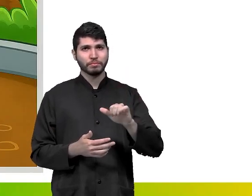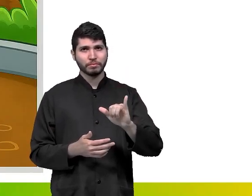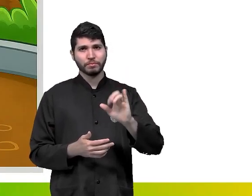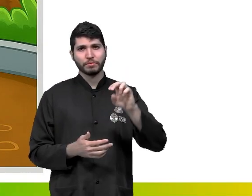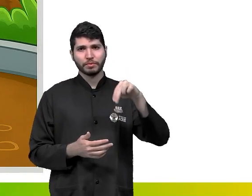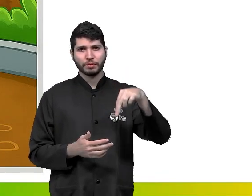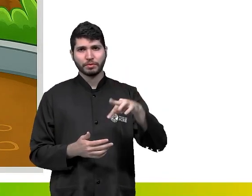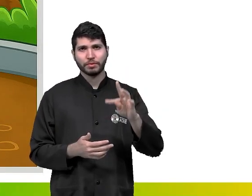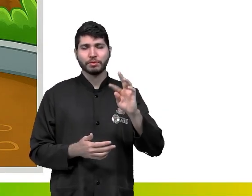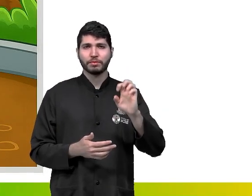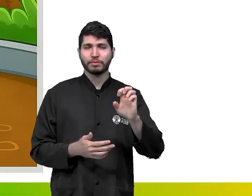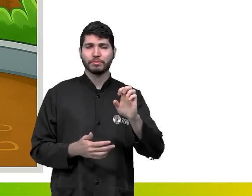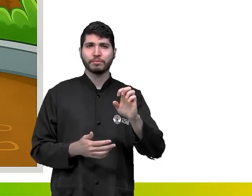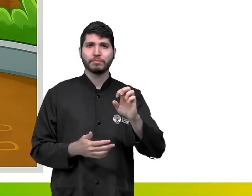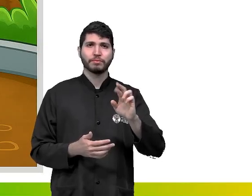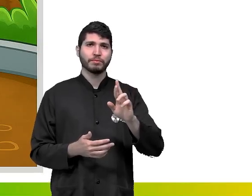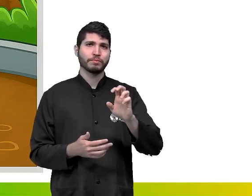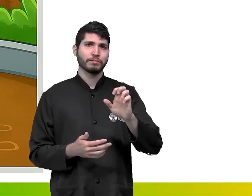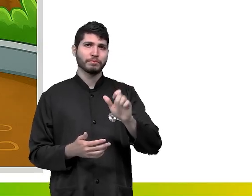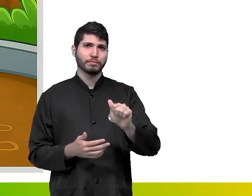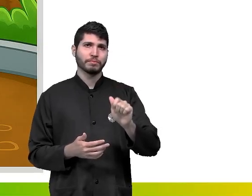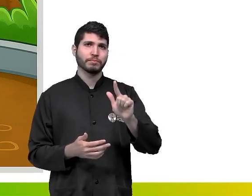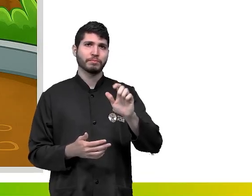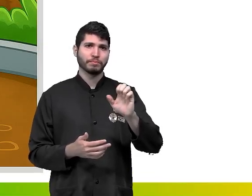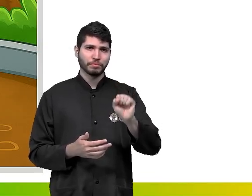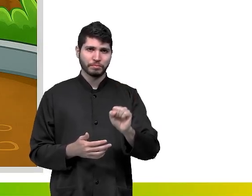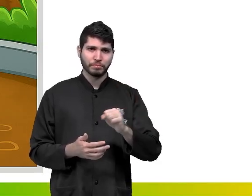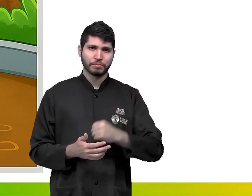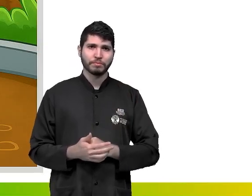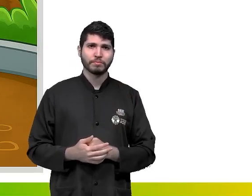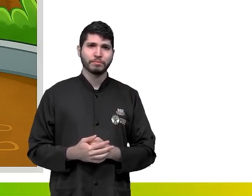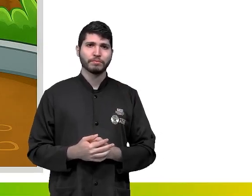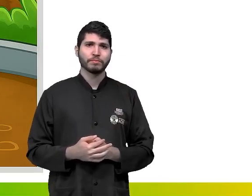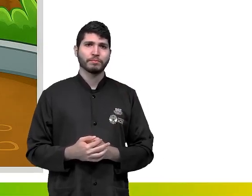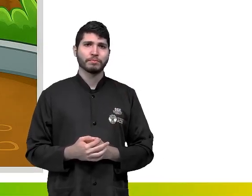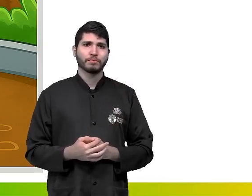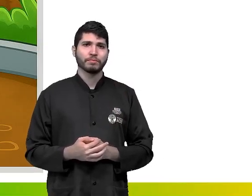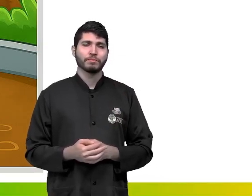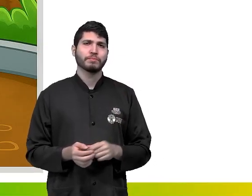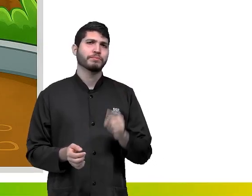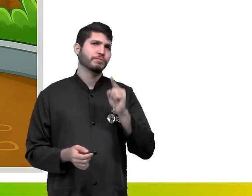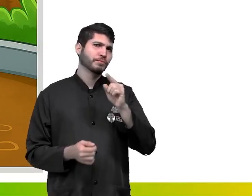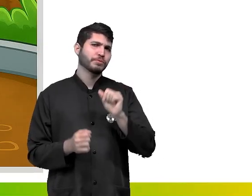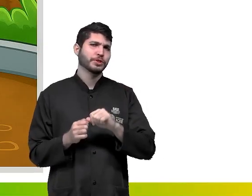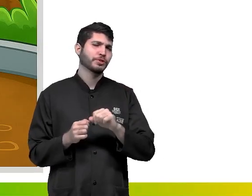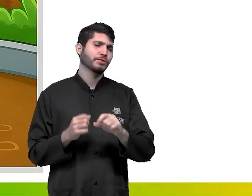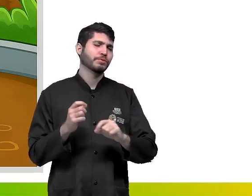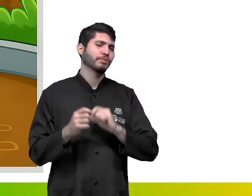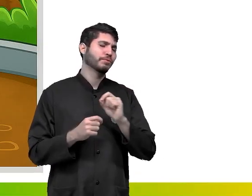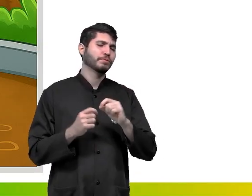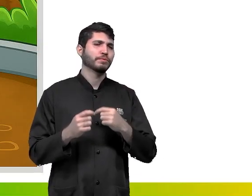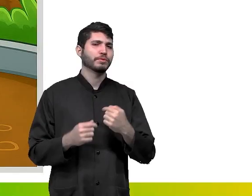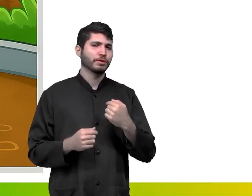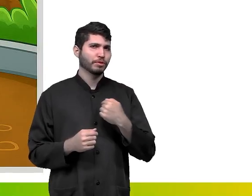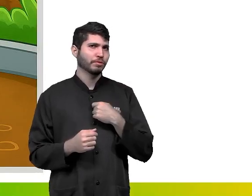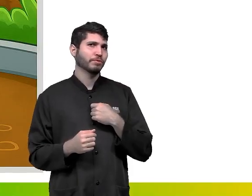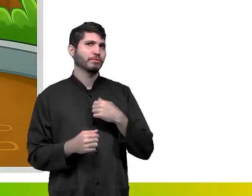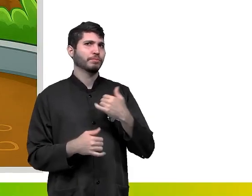Outro exemplo aqui. Hola, que haces? Ou seja, o que você está fazendo? Hola, estou enrugando com mi